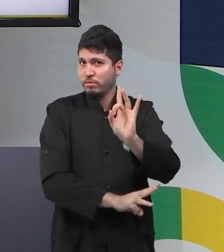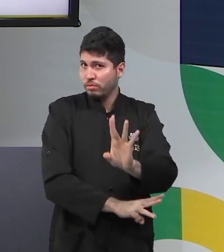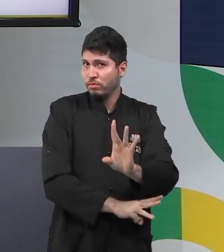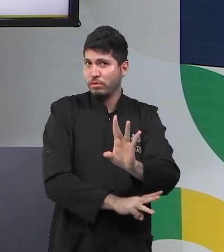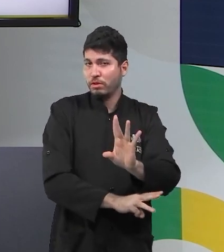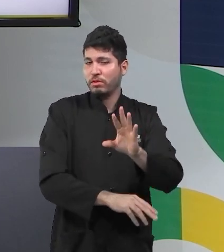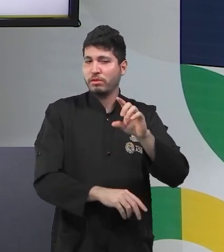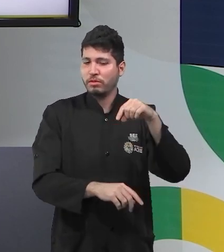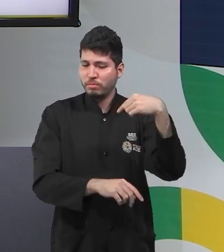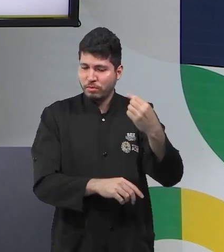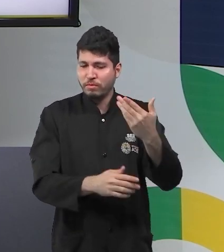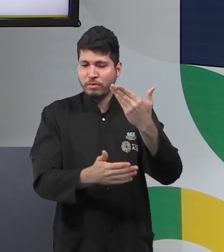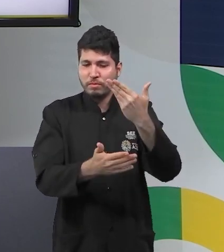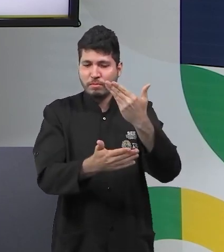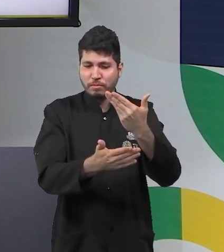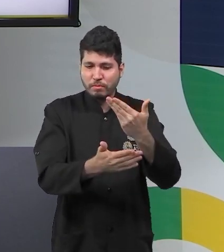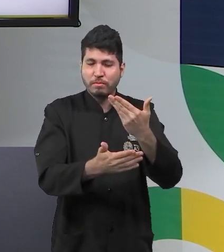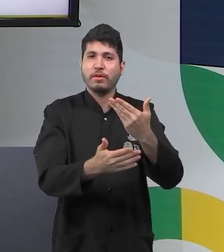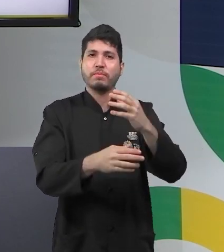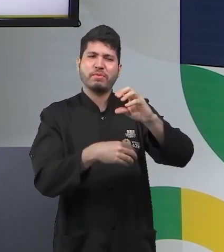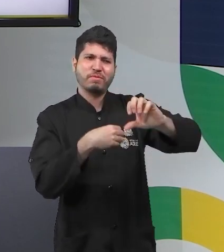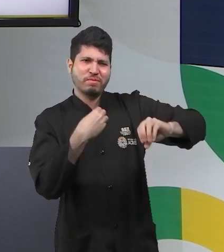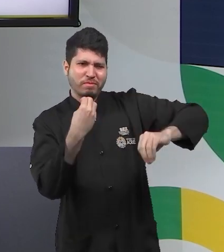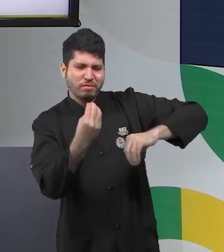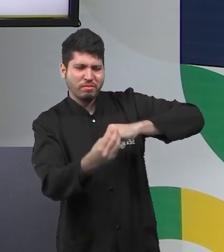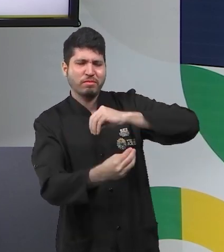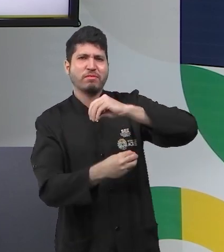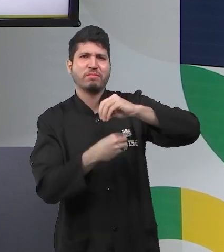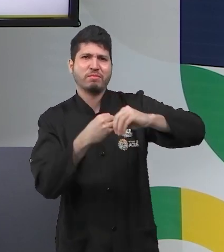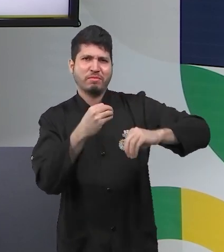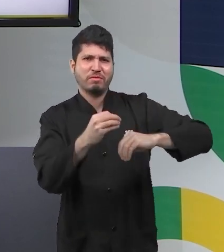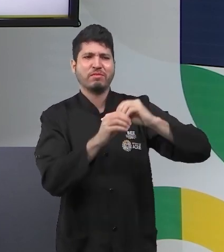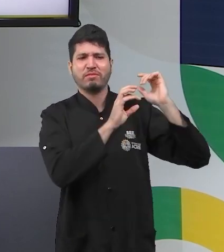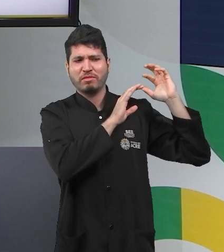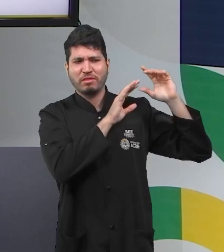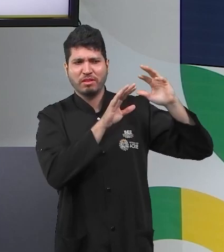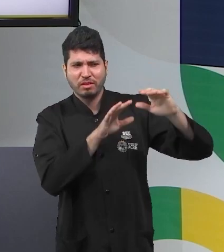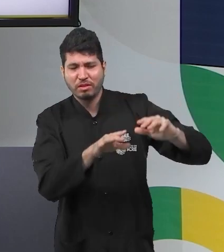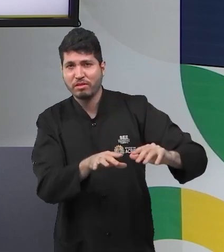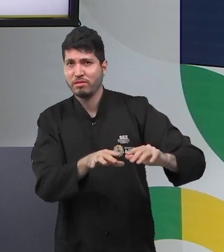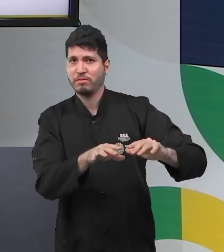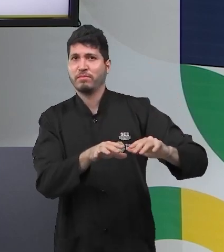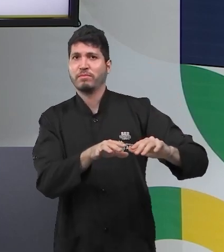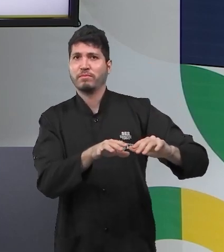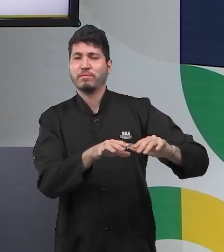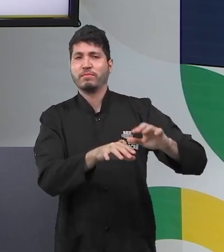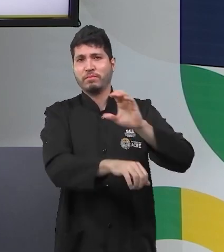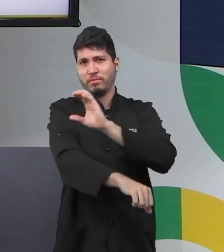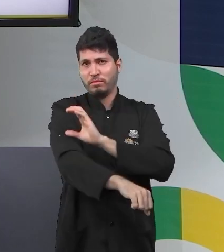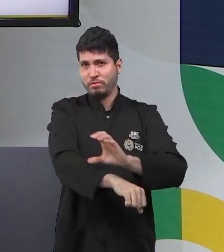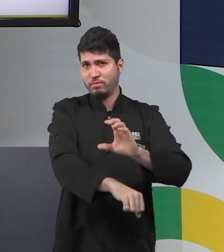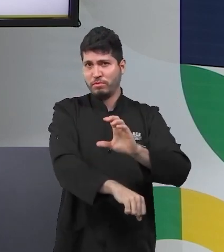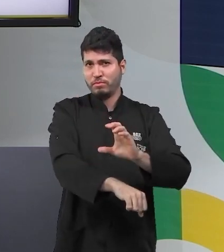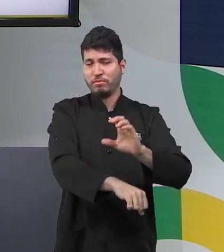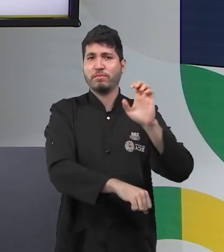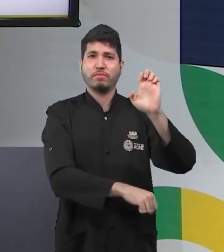perdendo por quê? O que foi surgindo, o que foi acontecendo. Então, a gente começa a ter uma influência da cultura europeia,